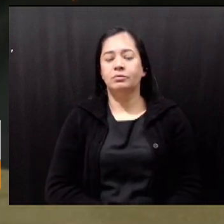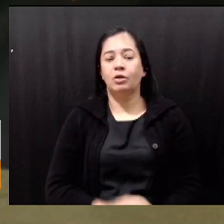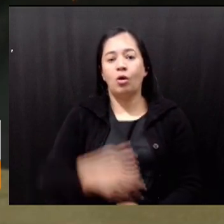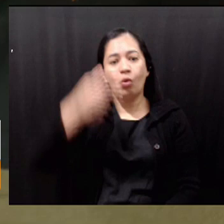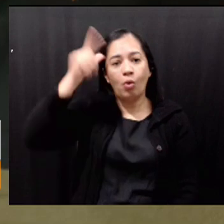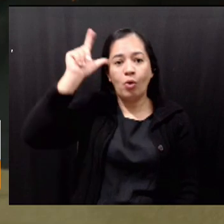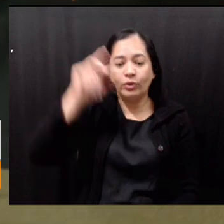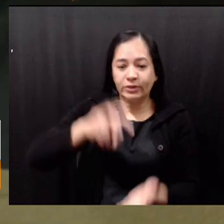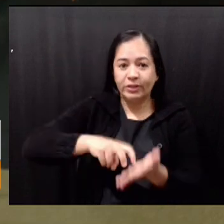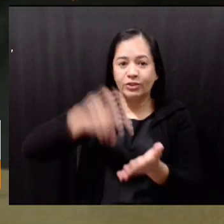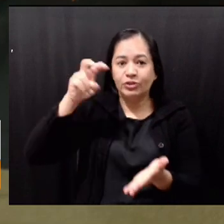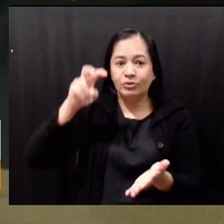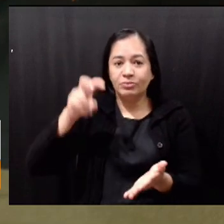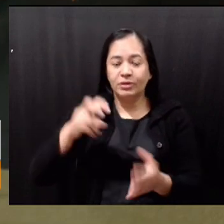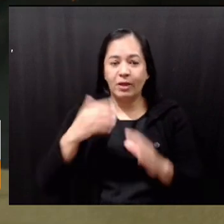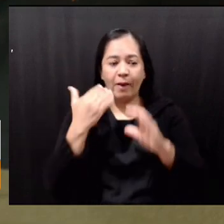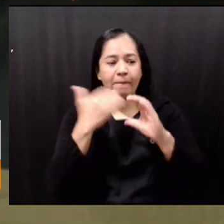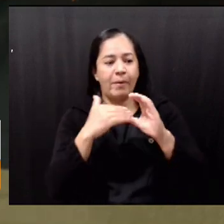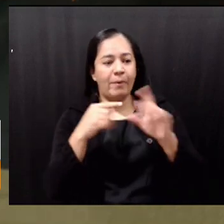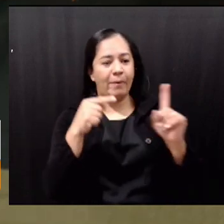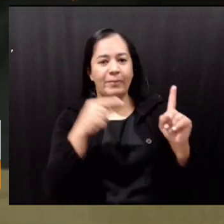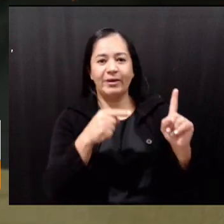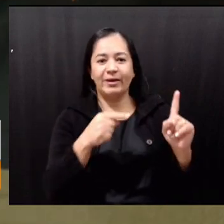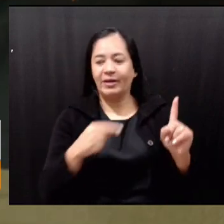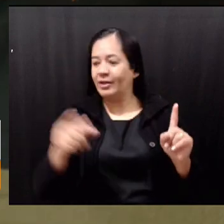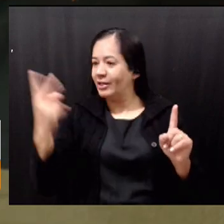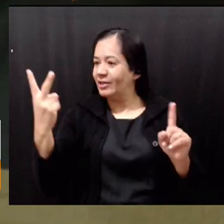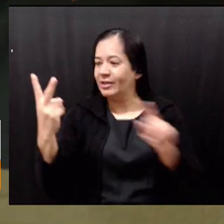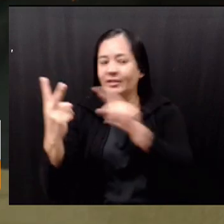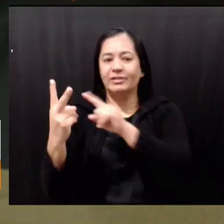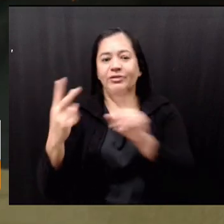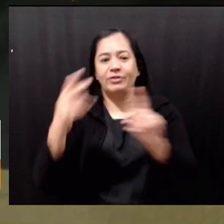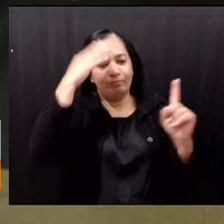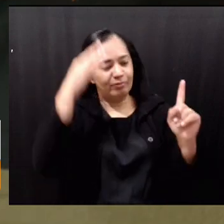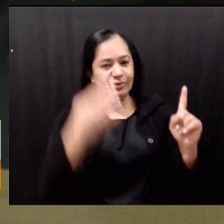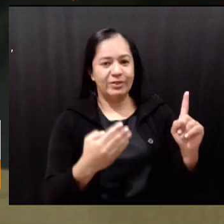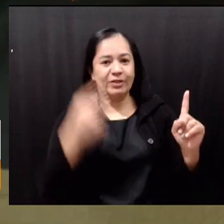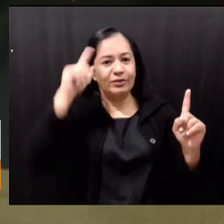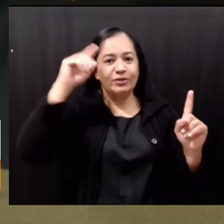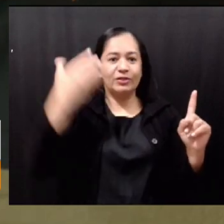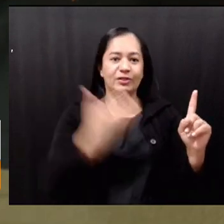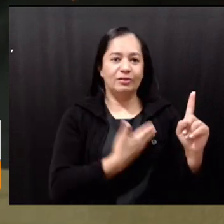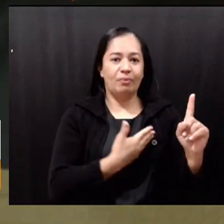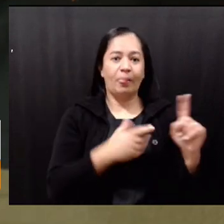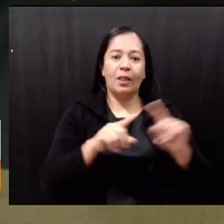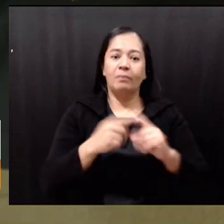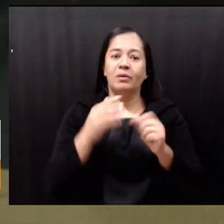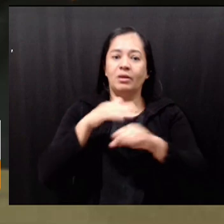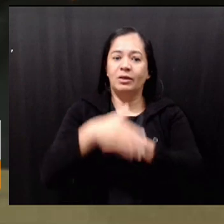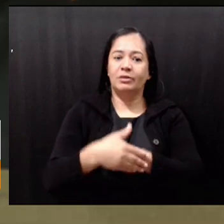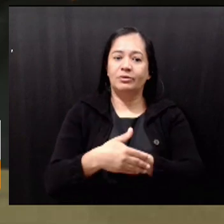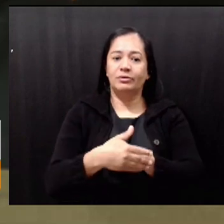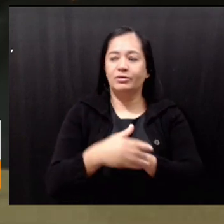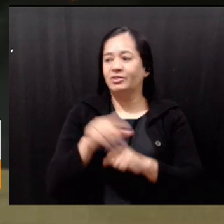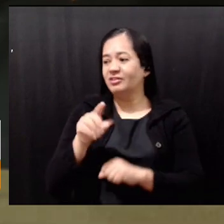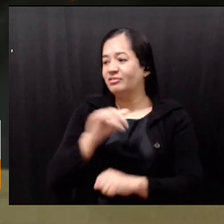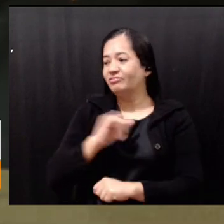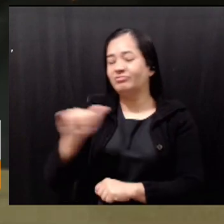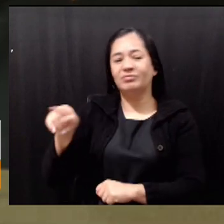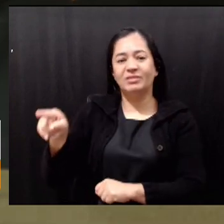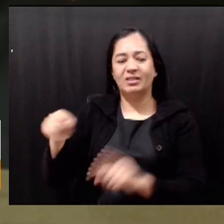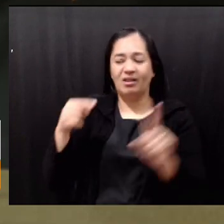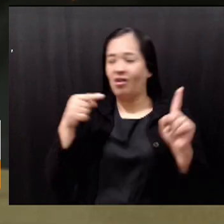mandado para ela uma homenagem no Dia do Amigo. E aí, à noite, recebem a notícia que a amiga